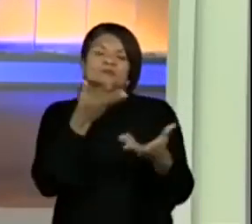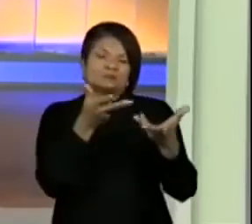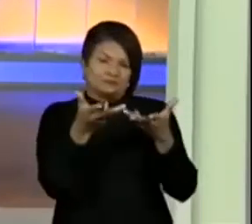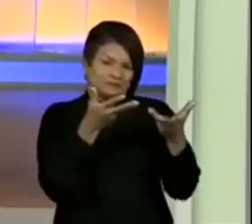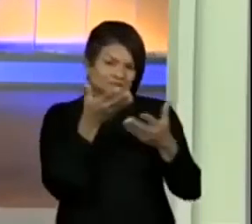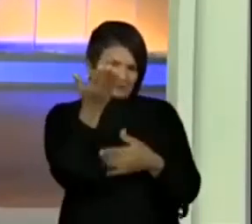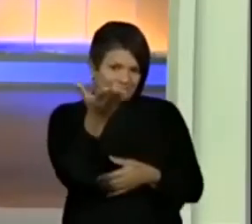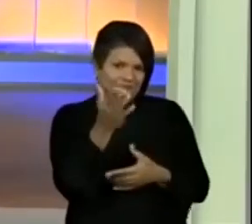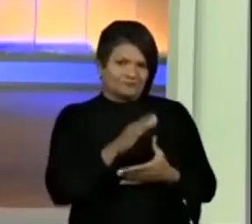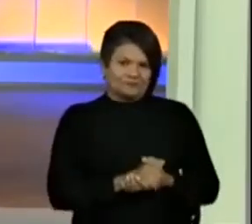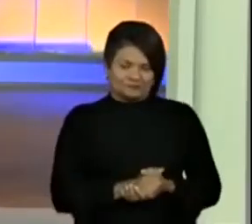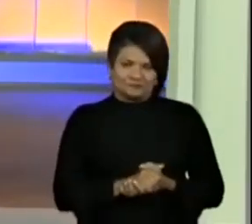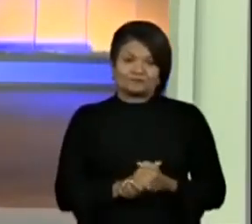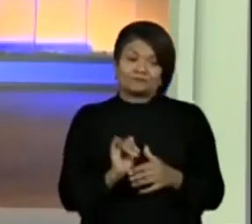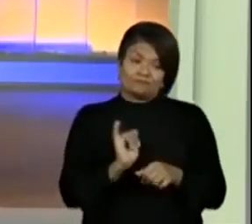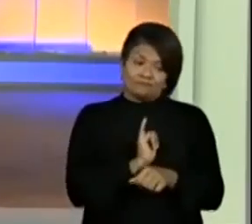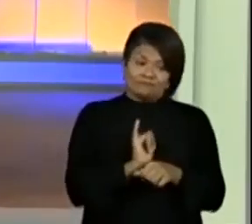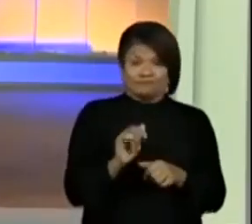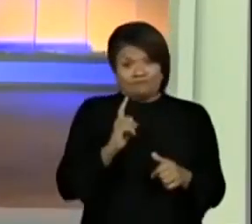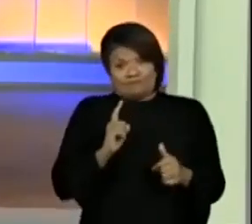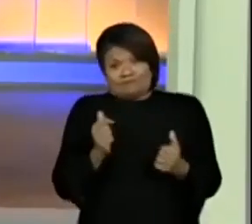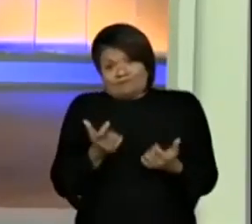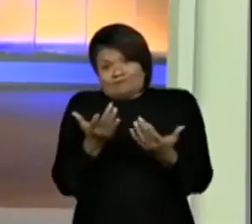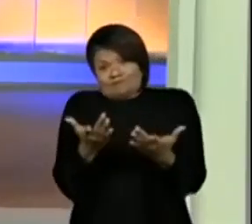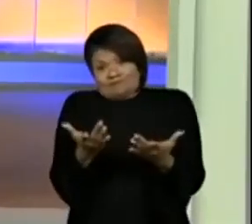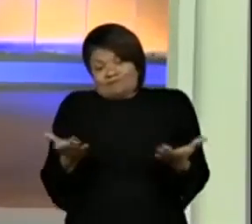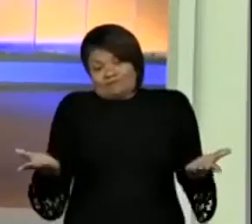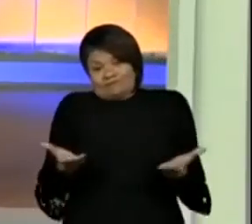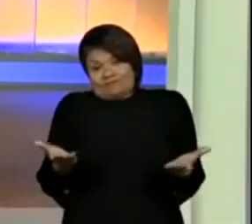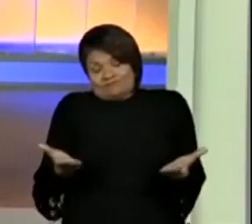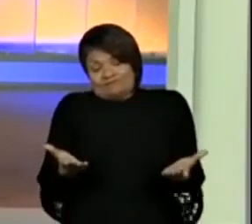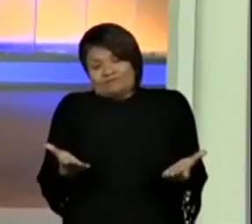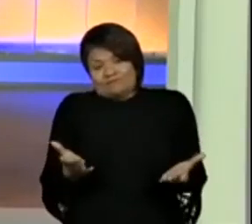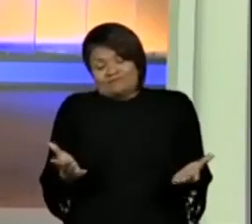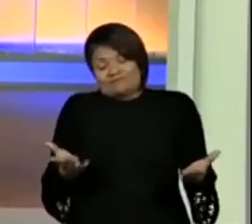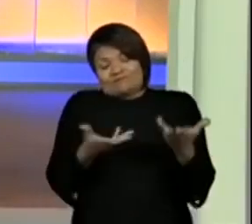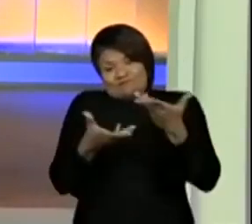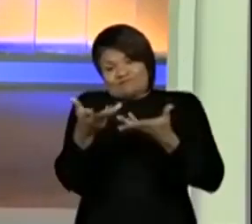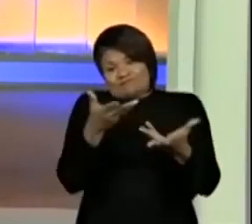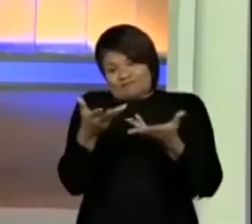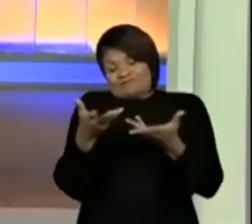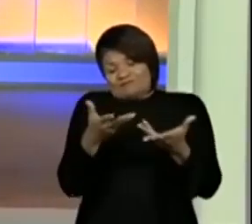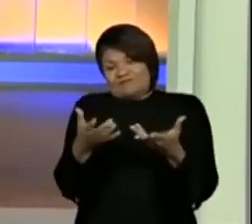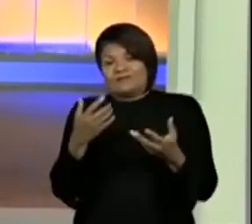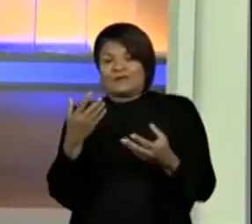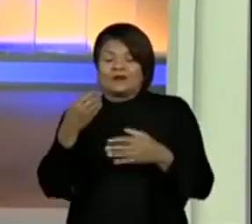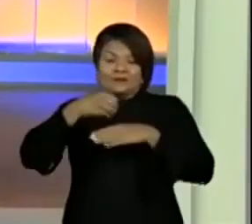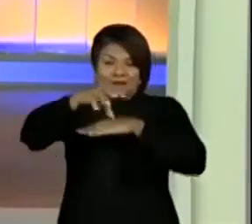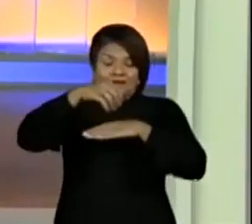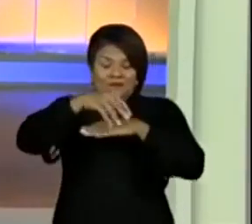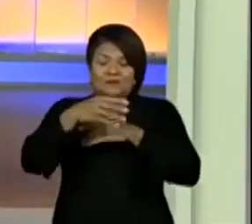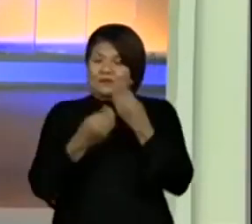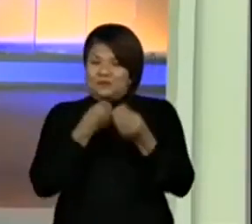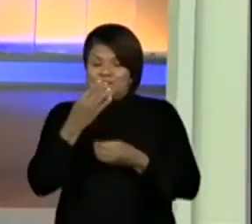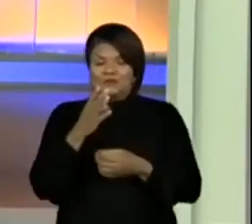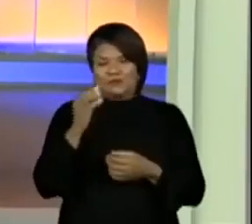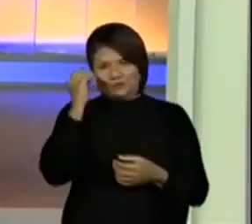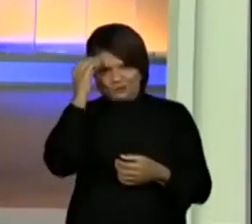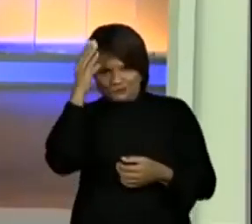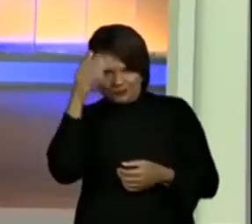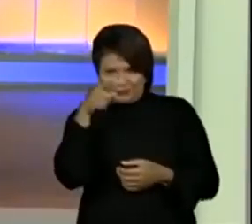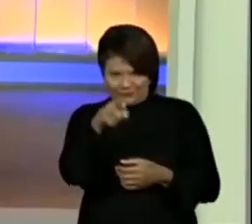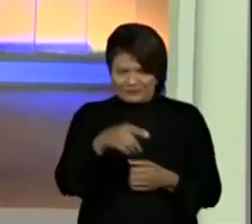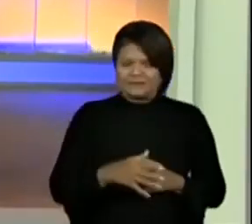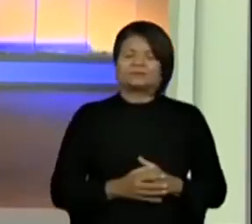vocês, com as ferramentas que a gente tem disponível. Estou aqui hoje querendo compartilhar um pouquinho do conhecimento com vocês juntos,